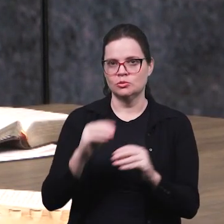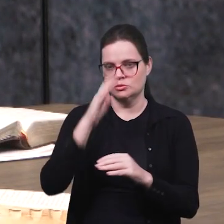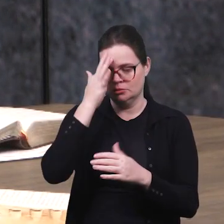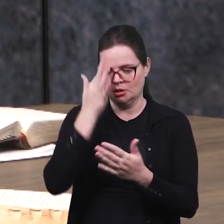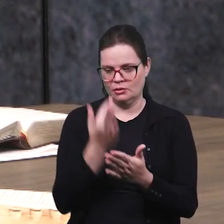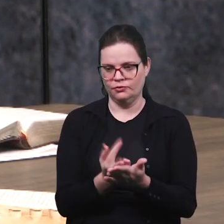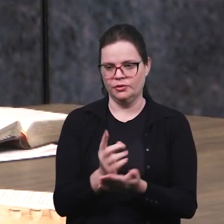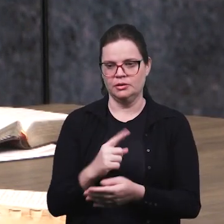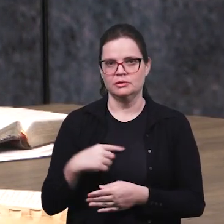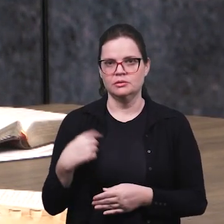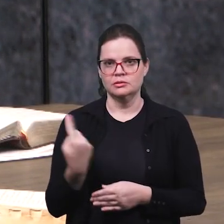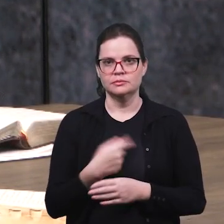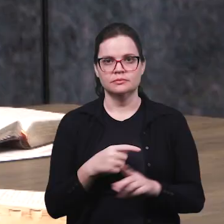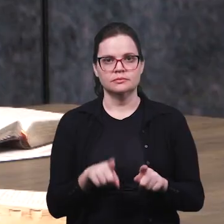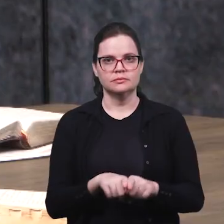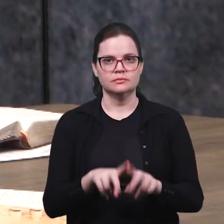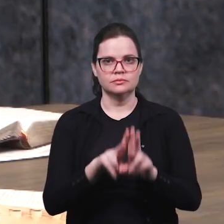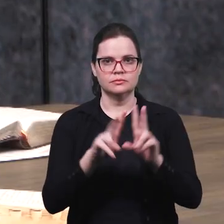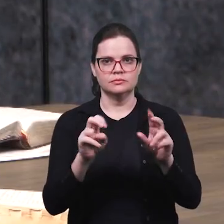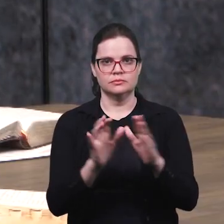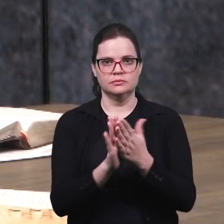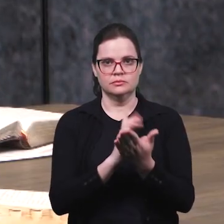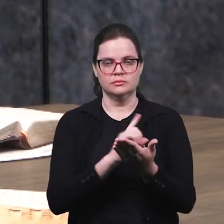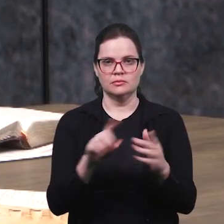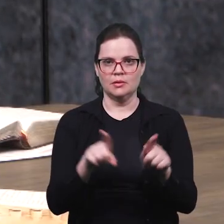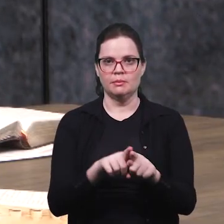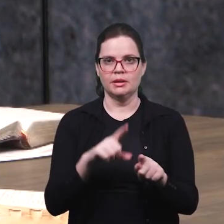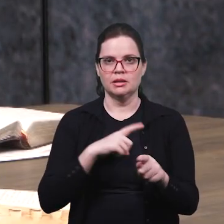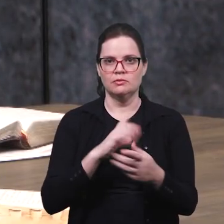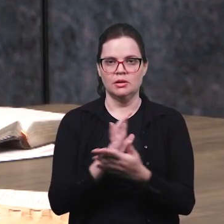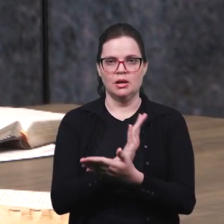de fé. E por falar em Bíblia, os movimentos